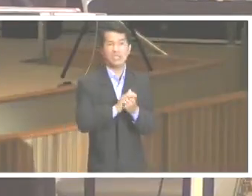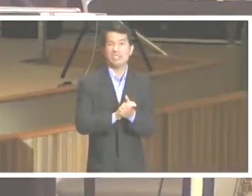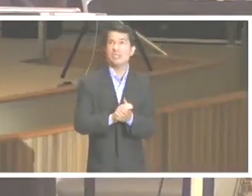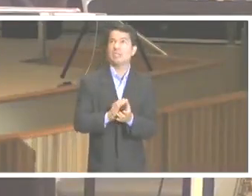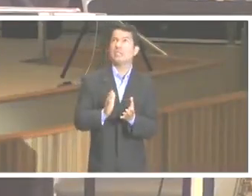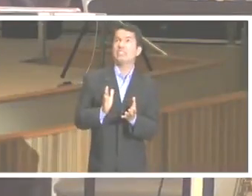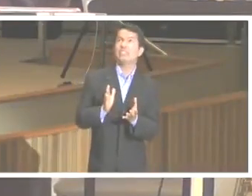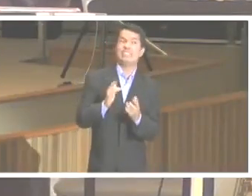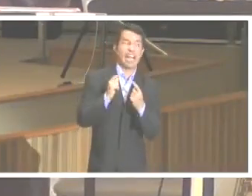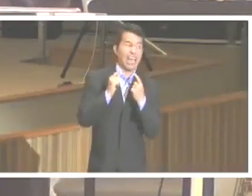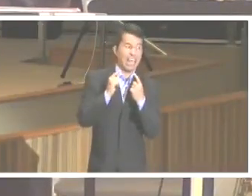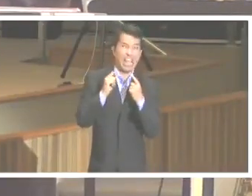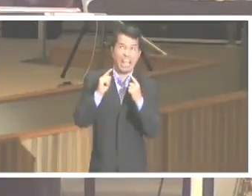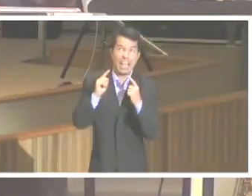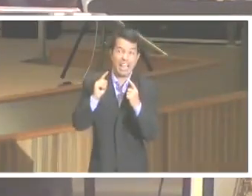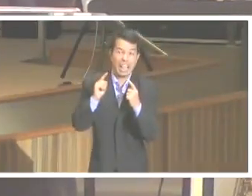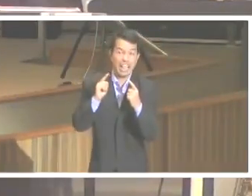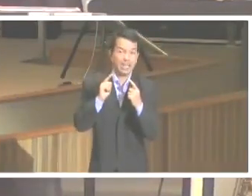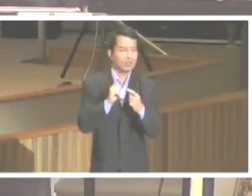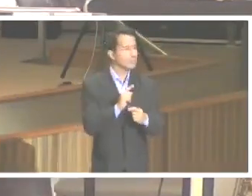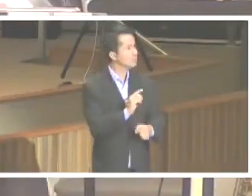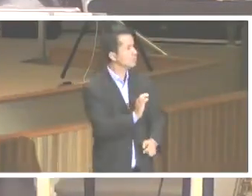daí o